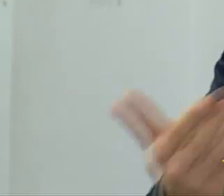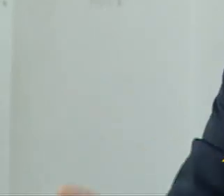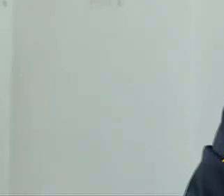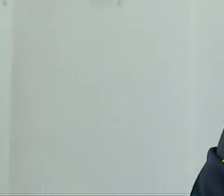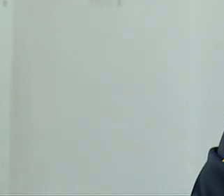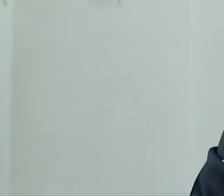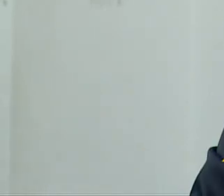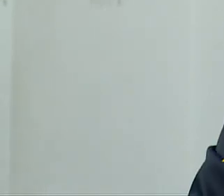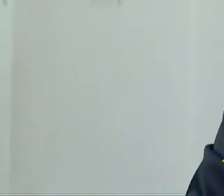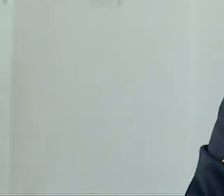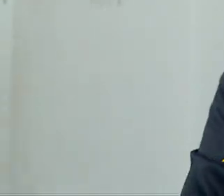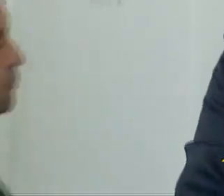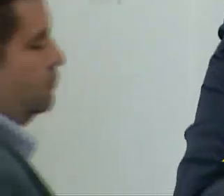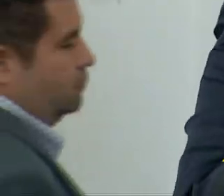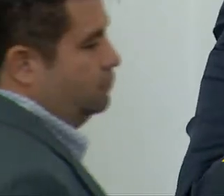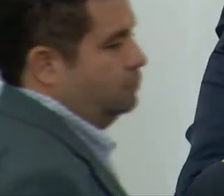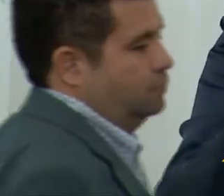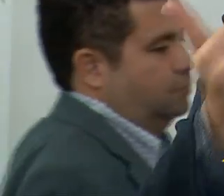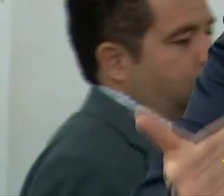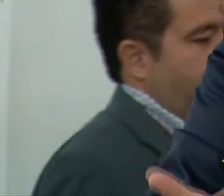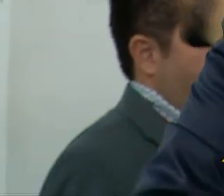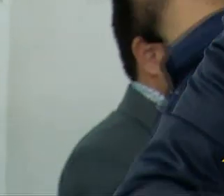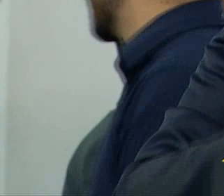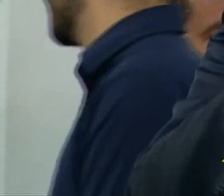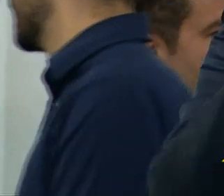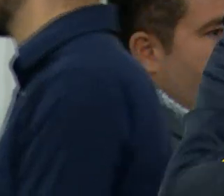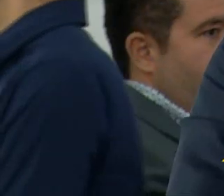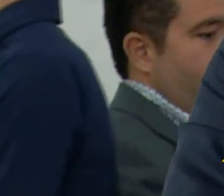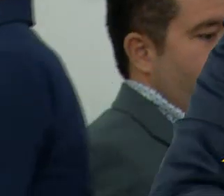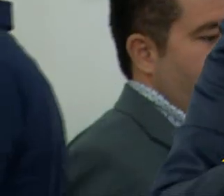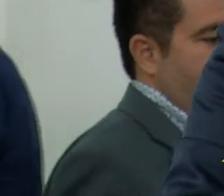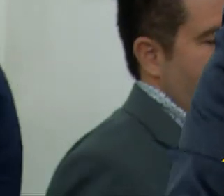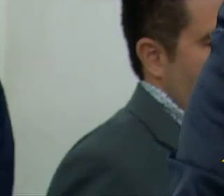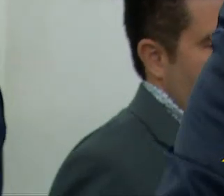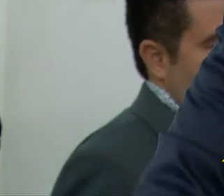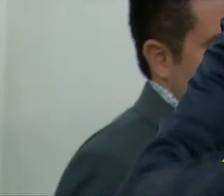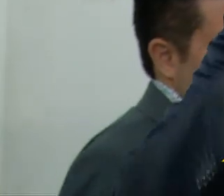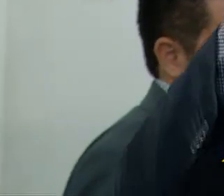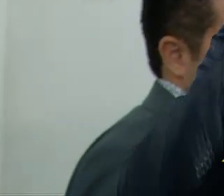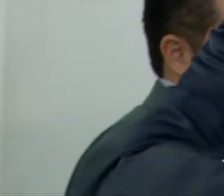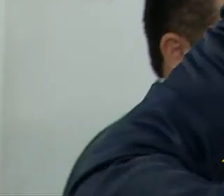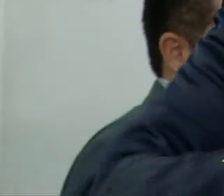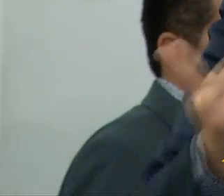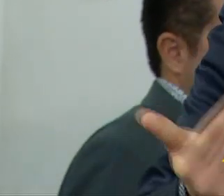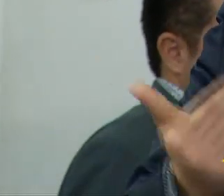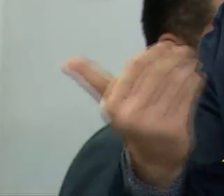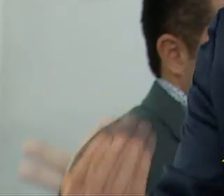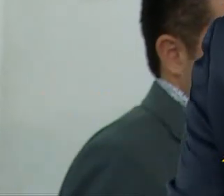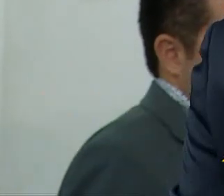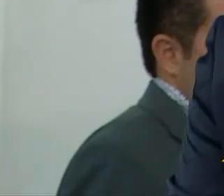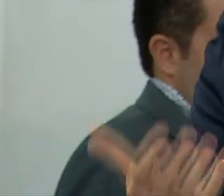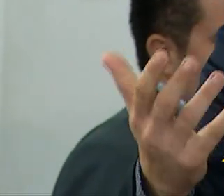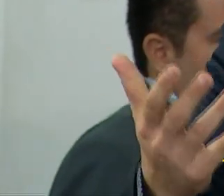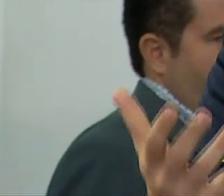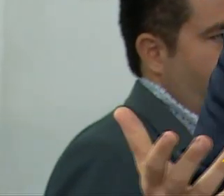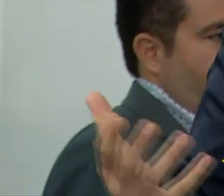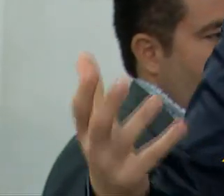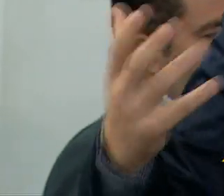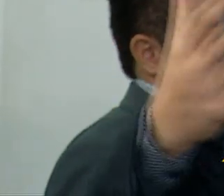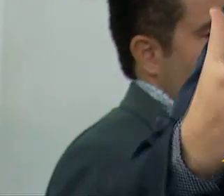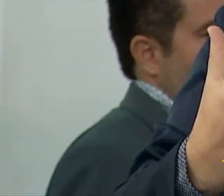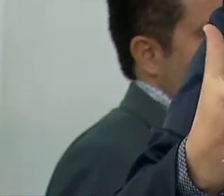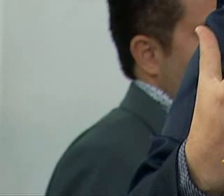horário alternativo. Tá? Como eu disse, não quero que os dois sejam à noite, também não gosto que sejam os dois de manhã, para